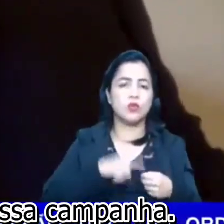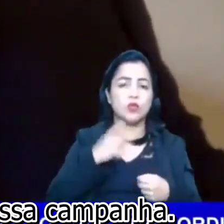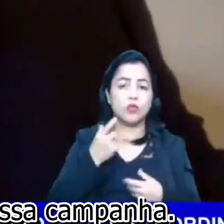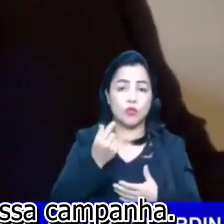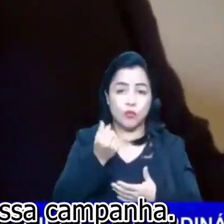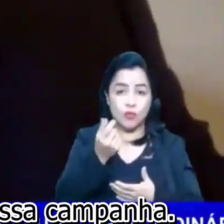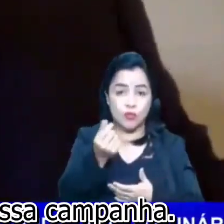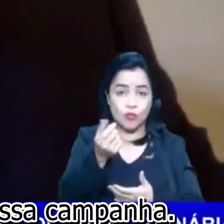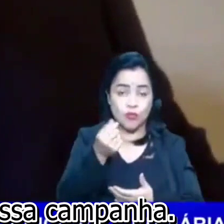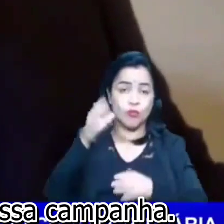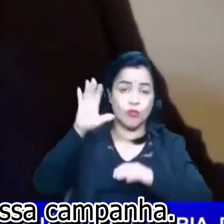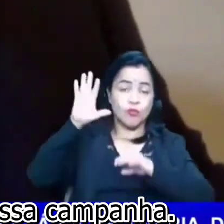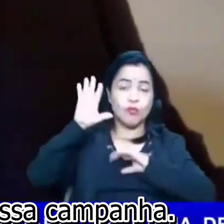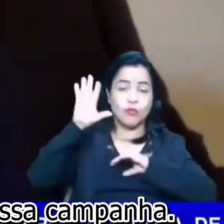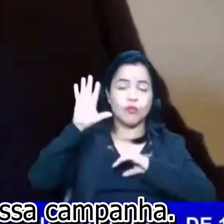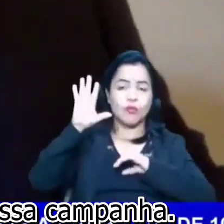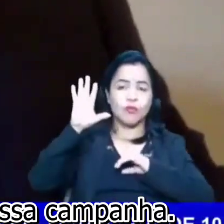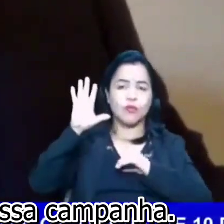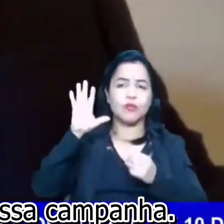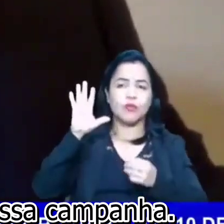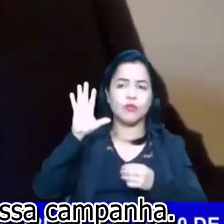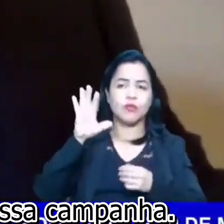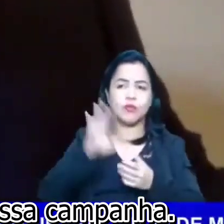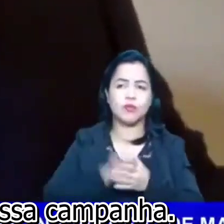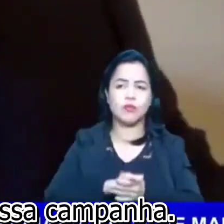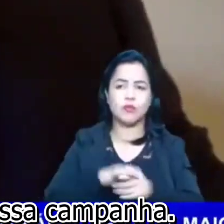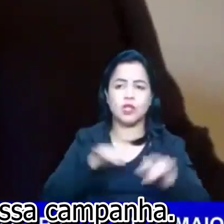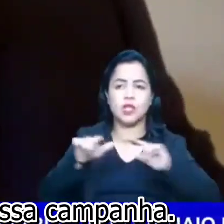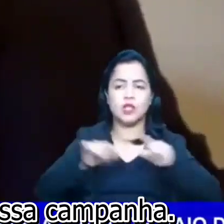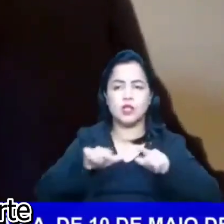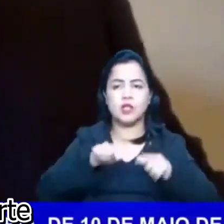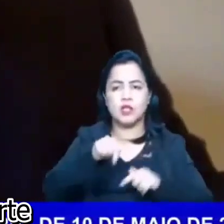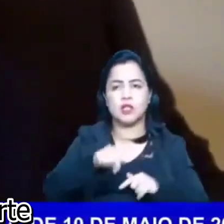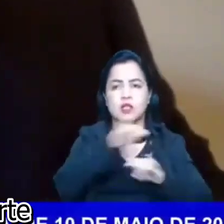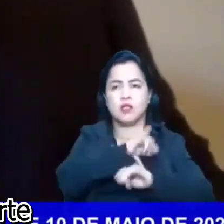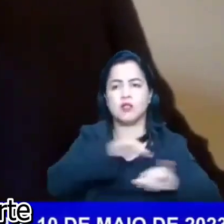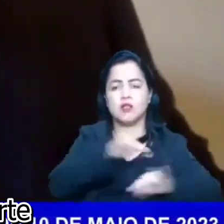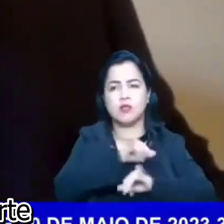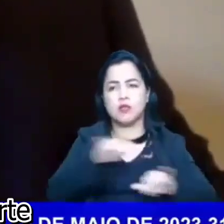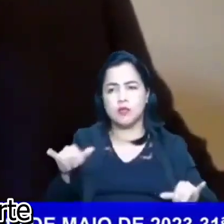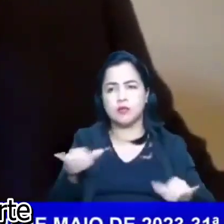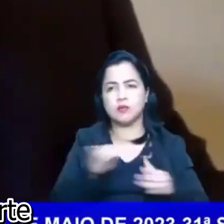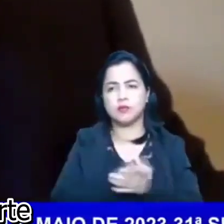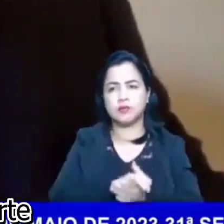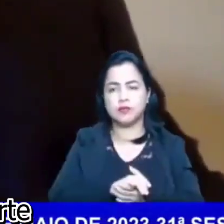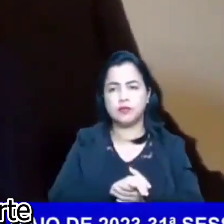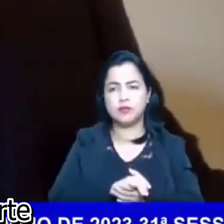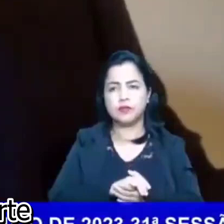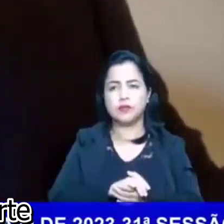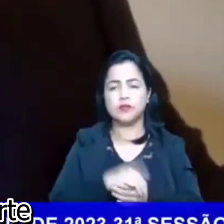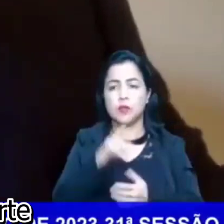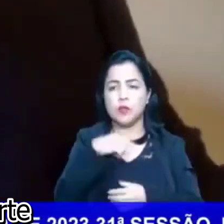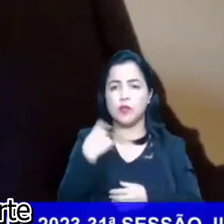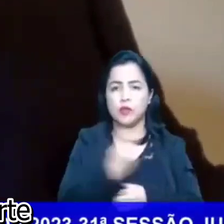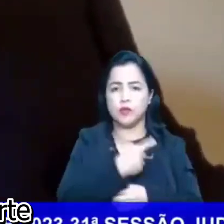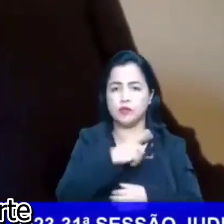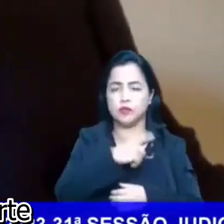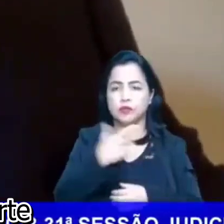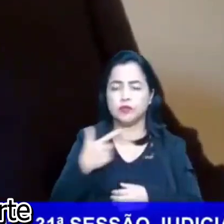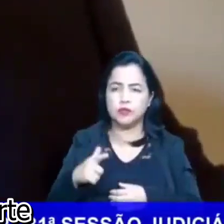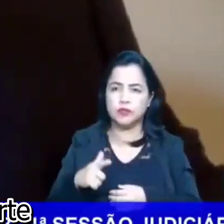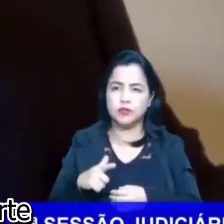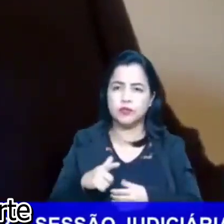verba que a candidata trabalhou nessa campanha. De forma que nós não